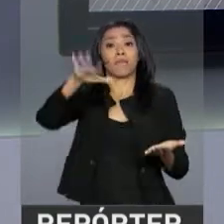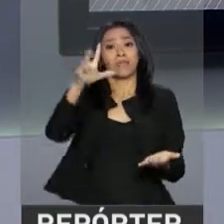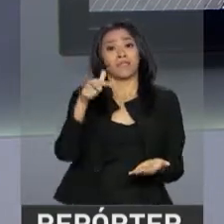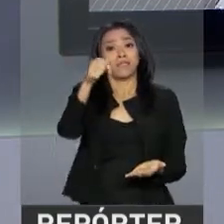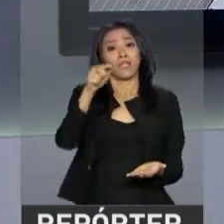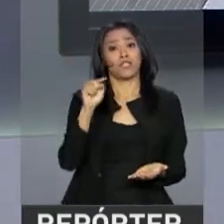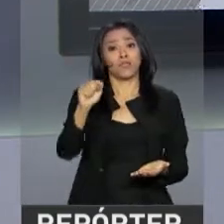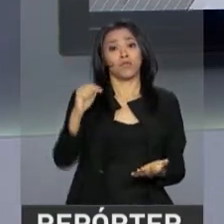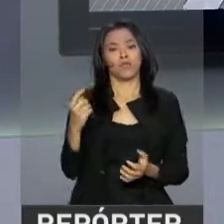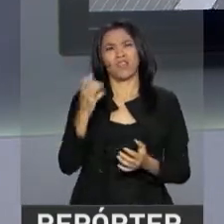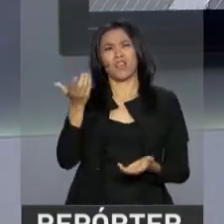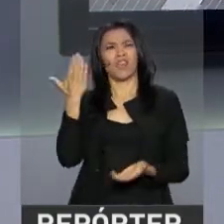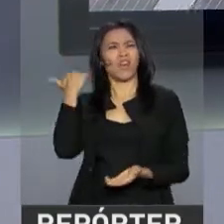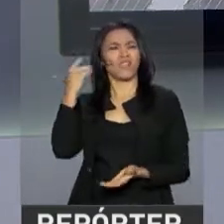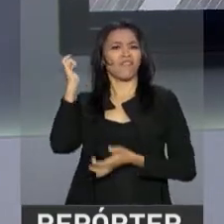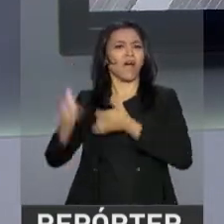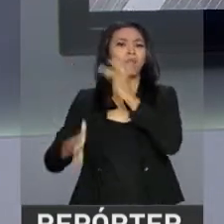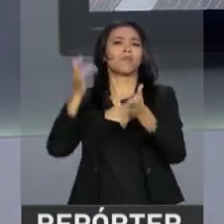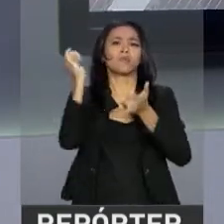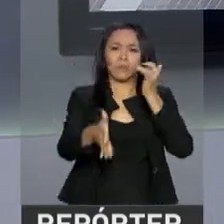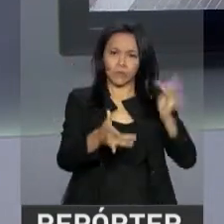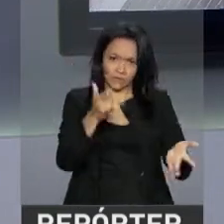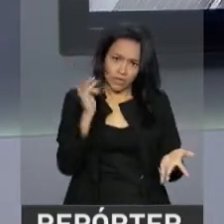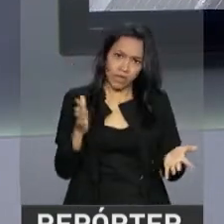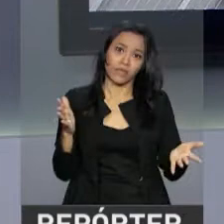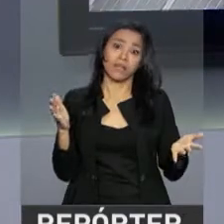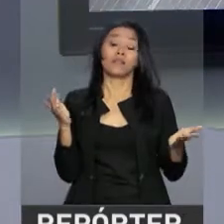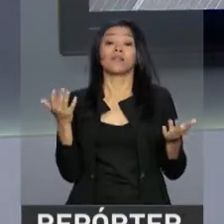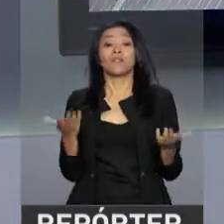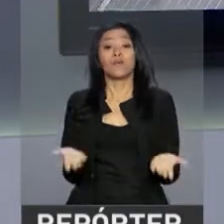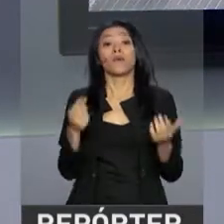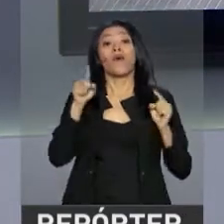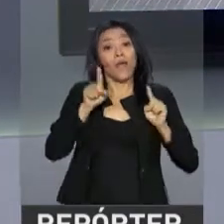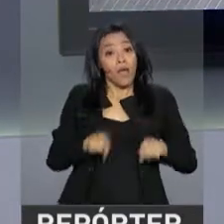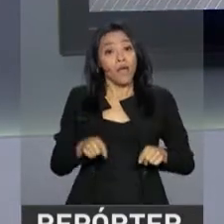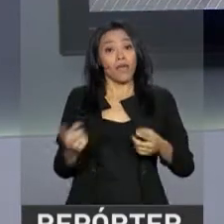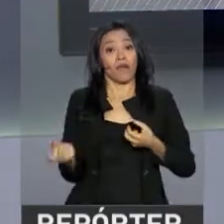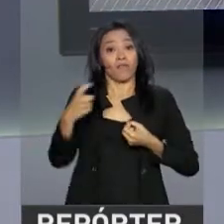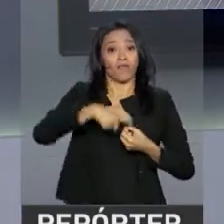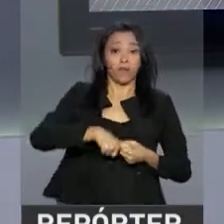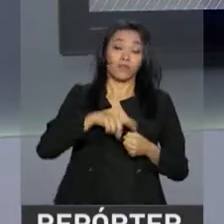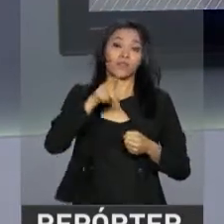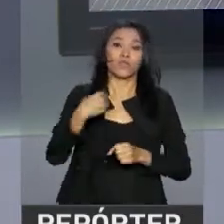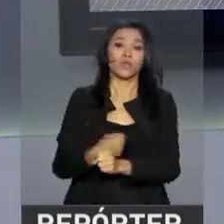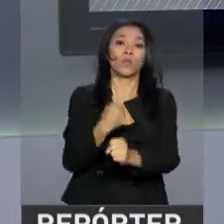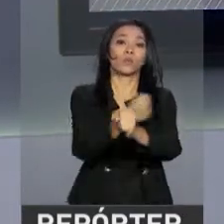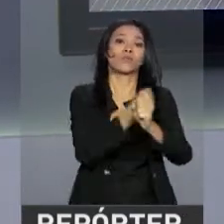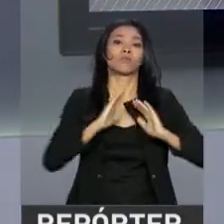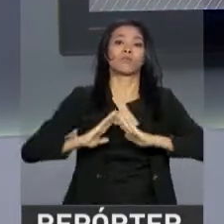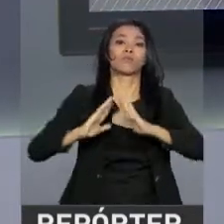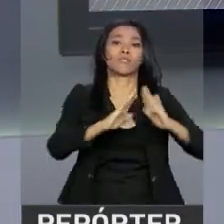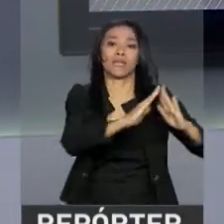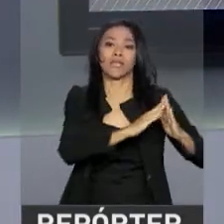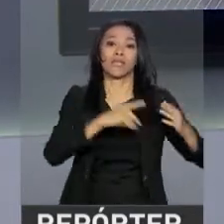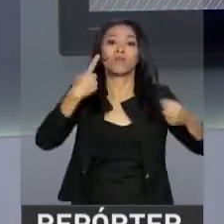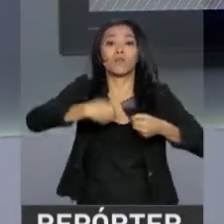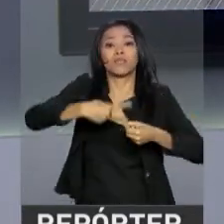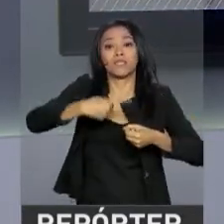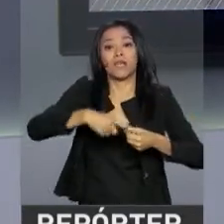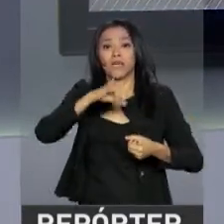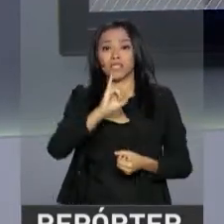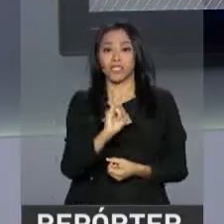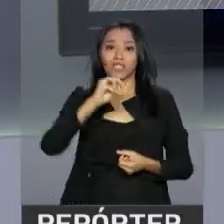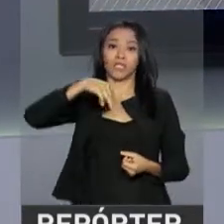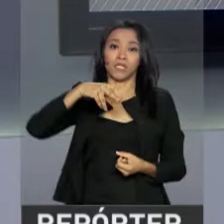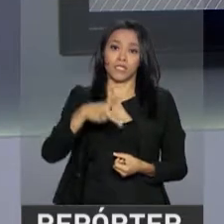paradas em todo o país até o final deste ano um dos empreendimentos retomados é o residencial canto da serra em imperatriz no